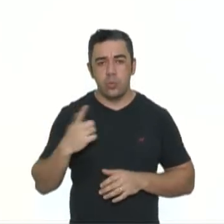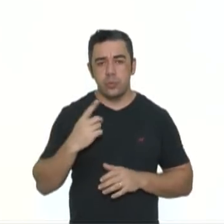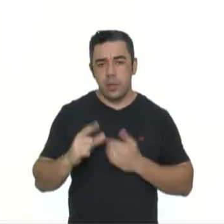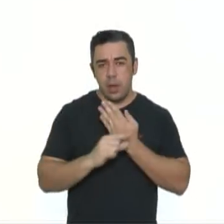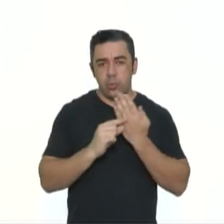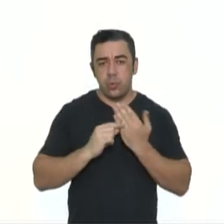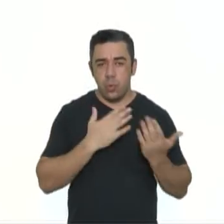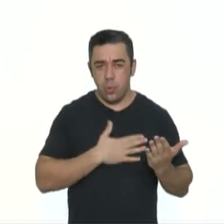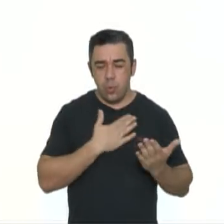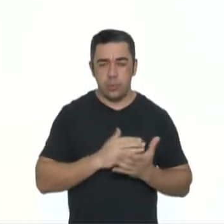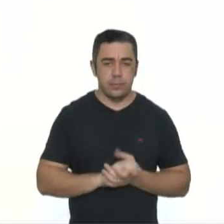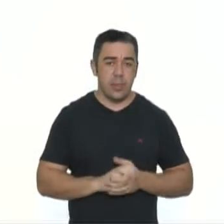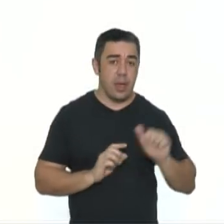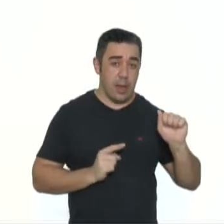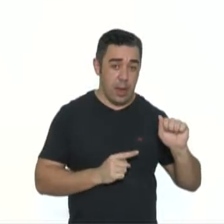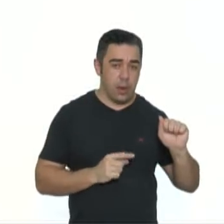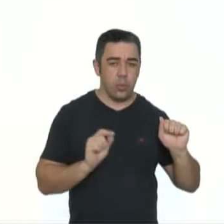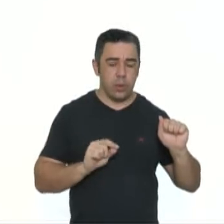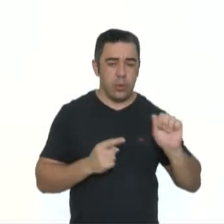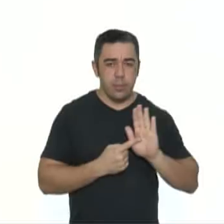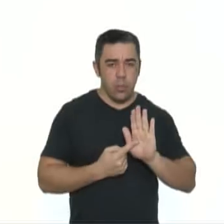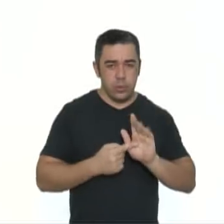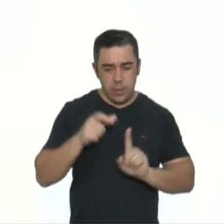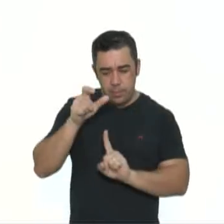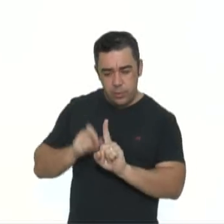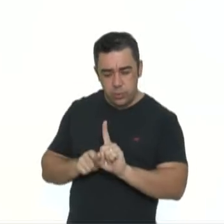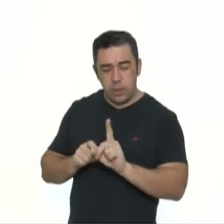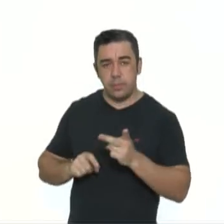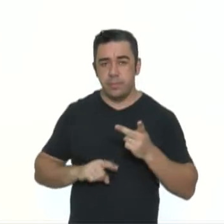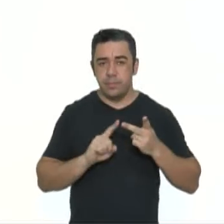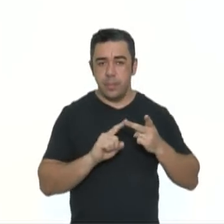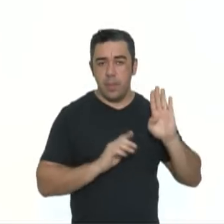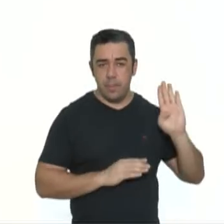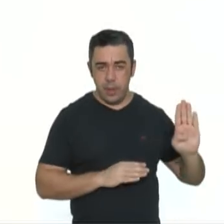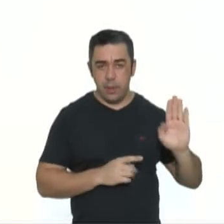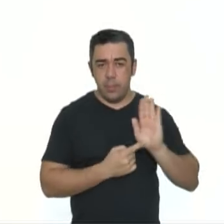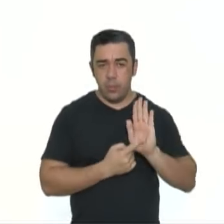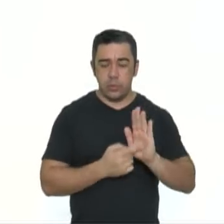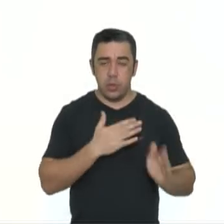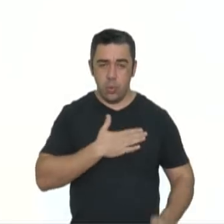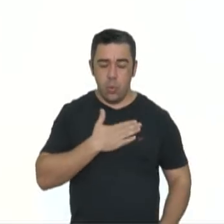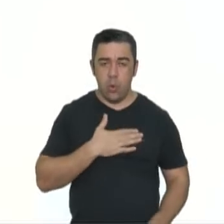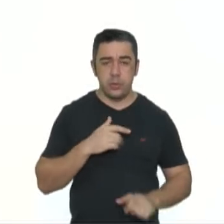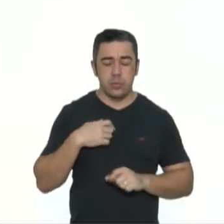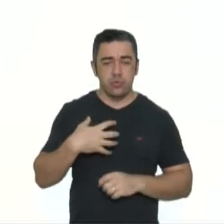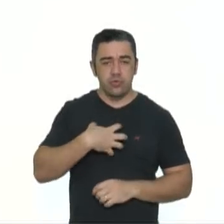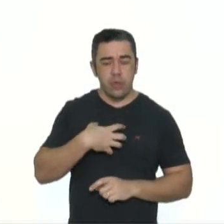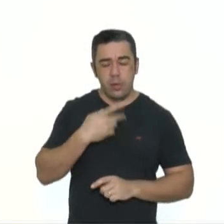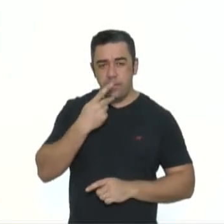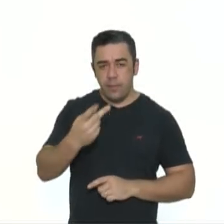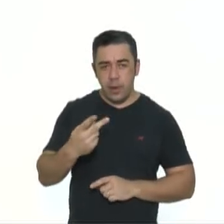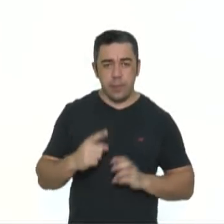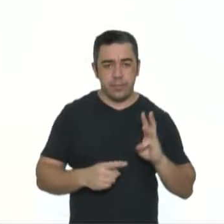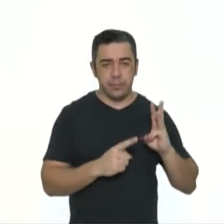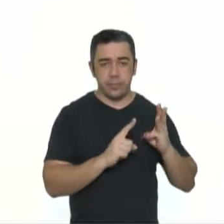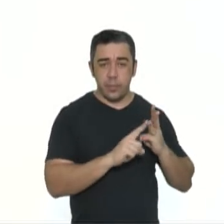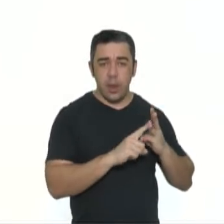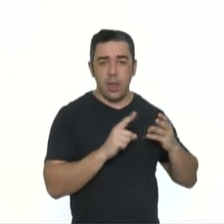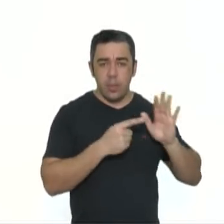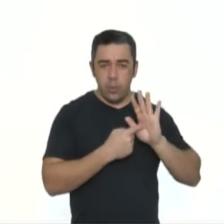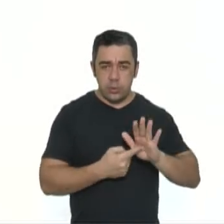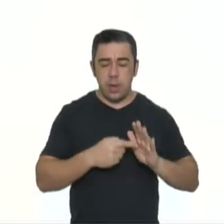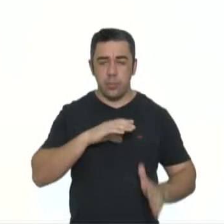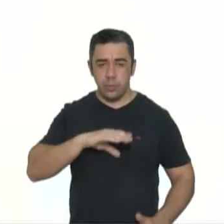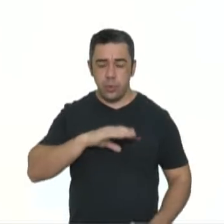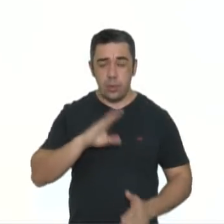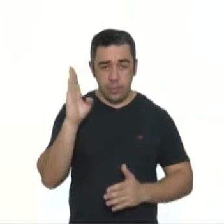autores? A, para caracterizar o personagem. B, para demonstrar que eles gostam do dialeto. C, para evidenciar a língua portuguesa no Brasil.